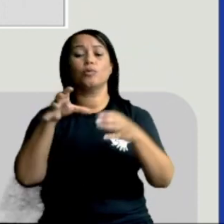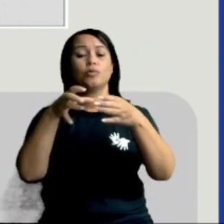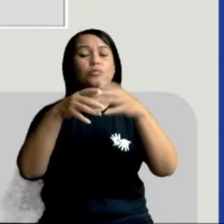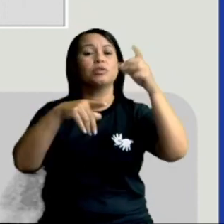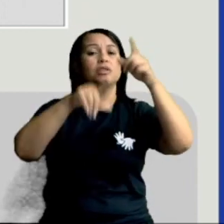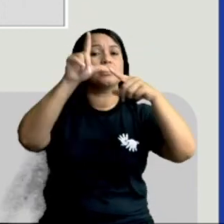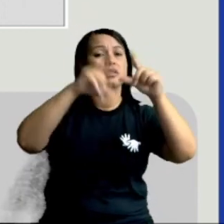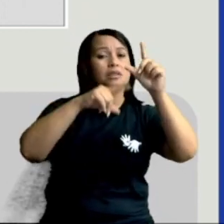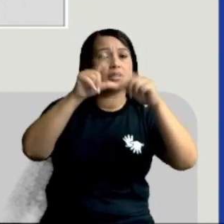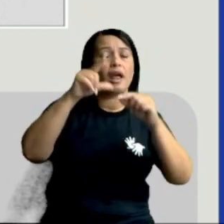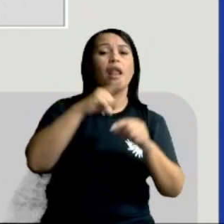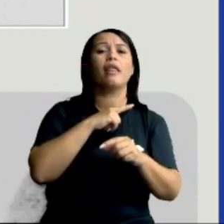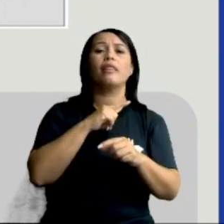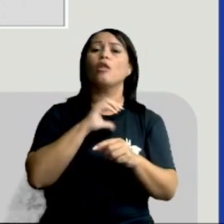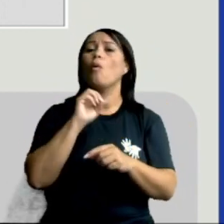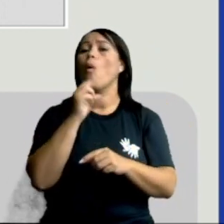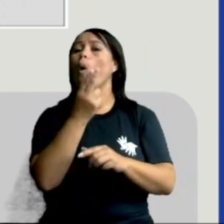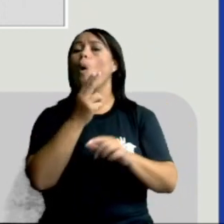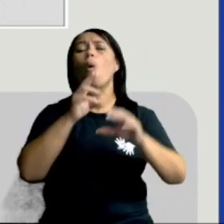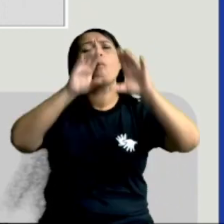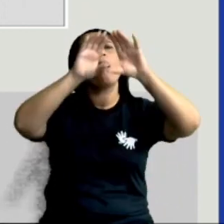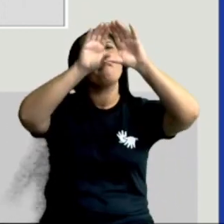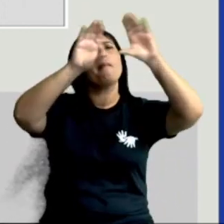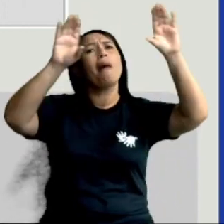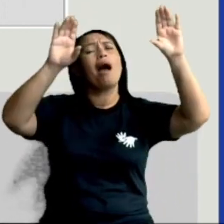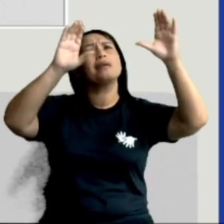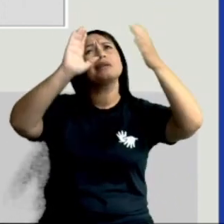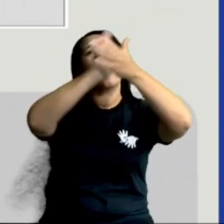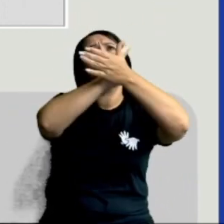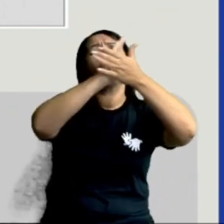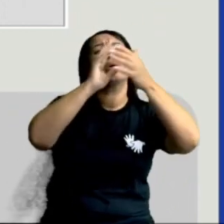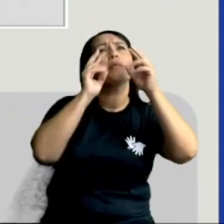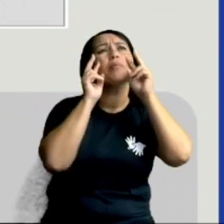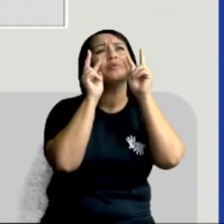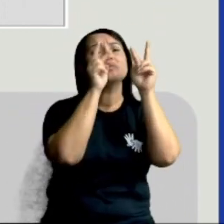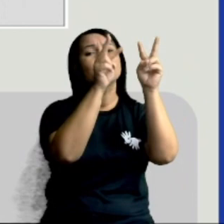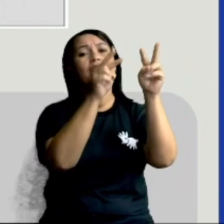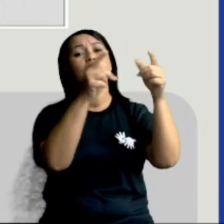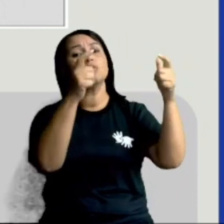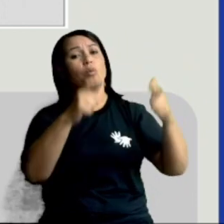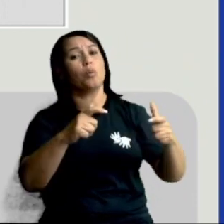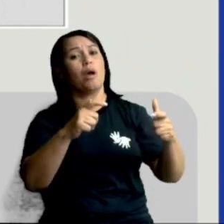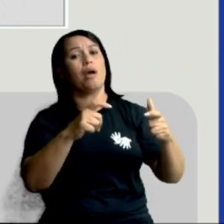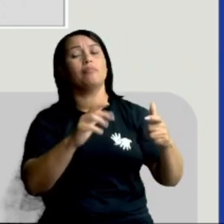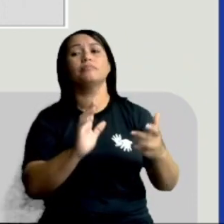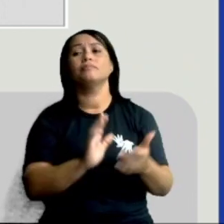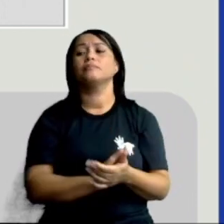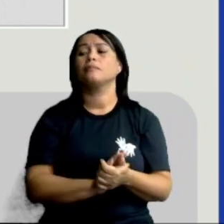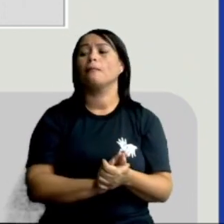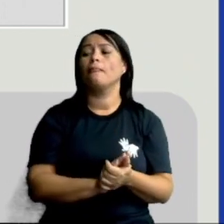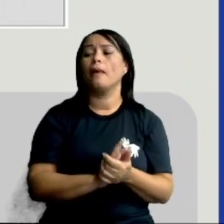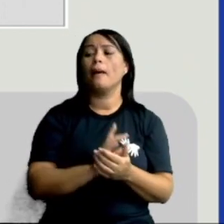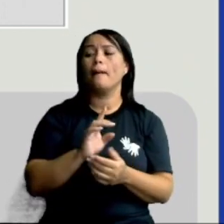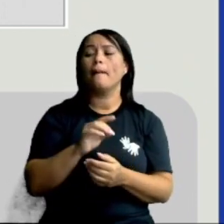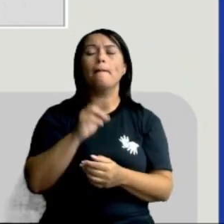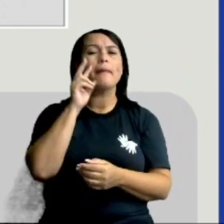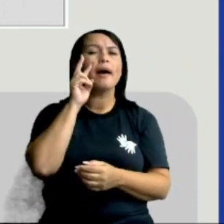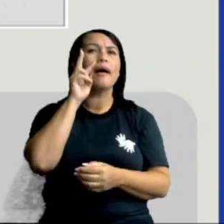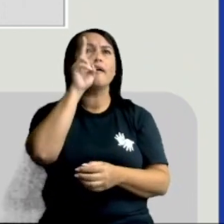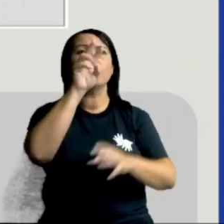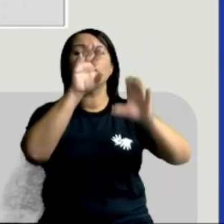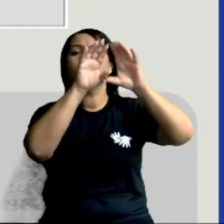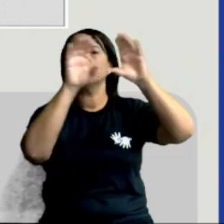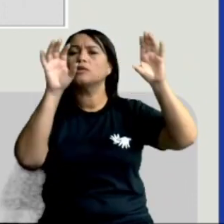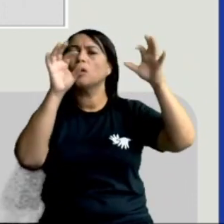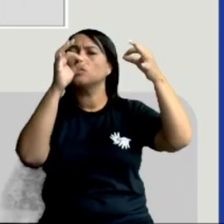existentes ou uma parte do céu, mostrando como ele é visto de um determinado lugar. Para visualizar o céu,